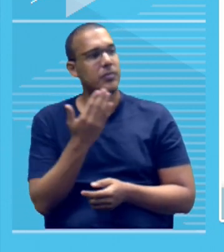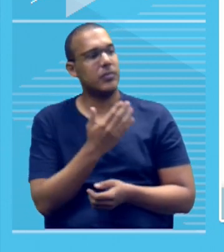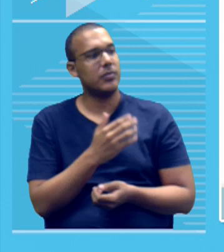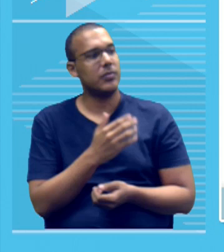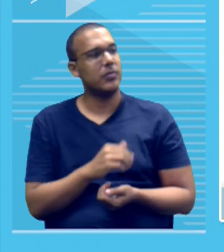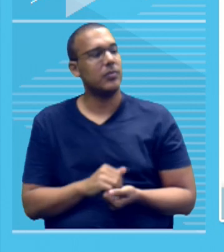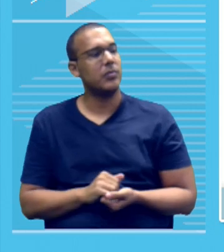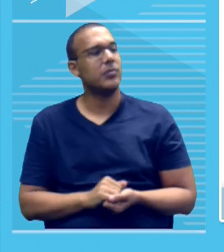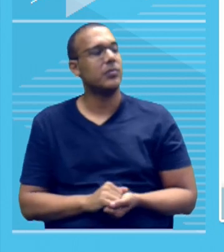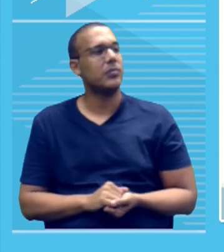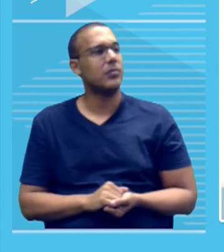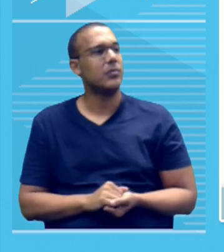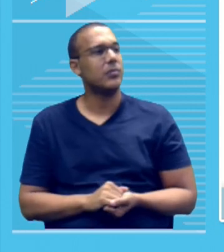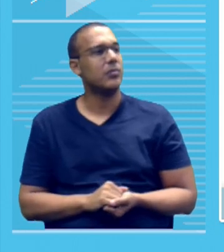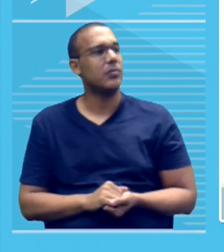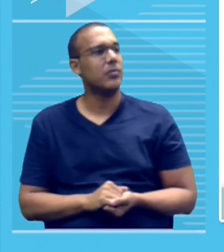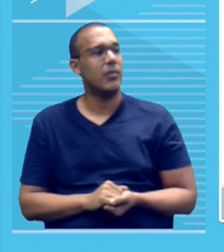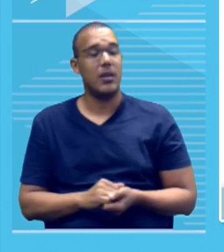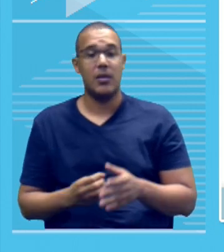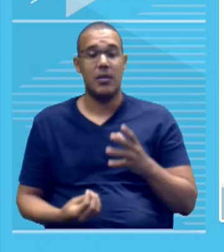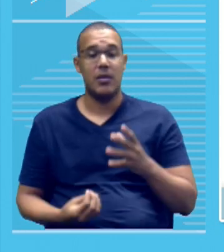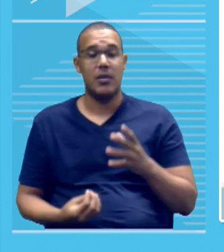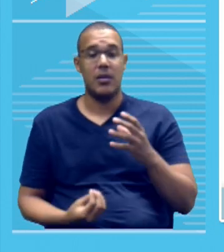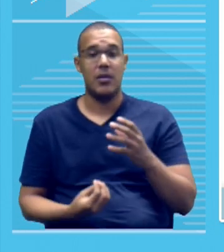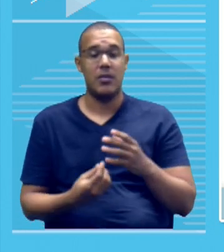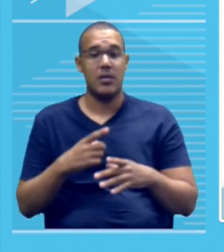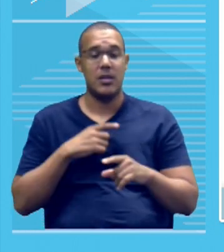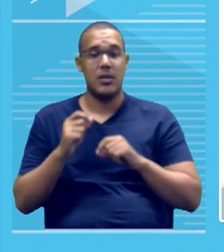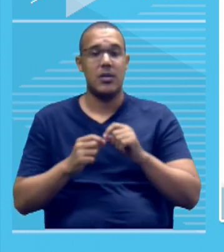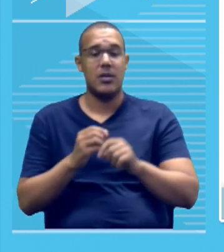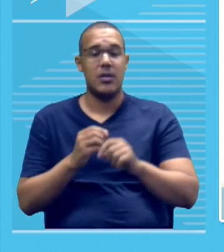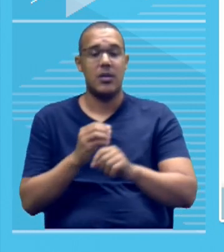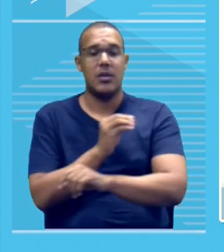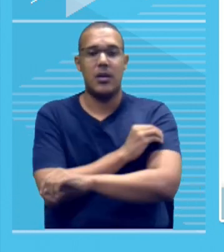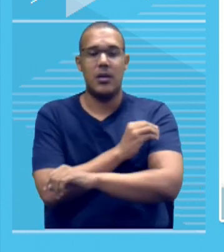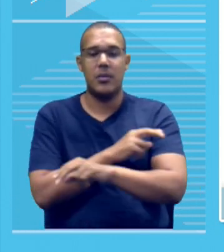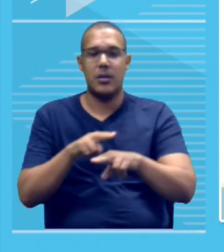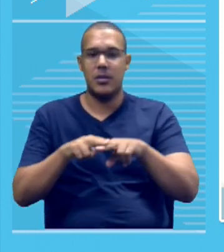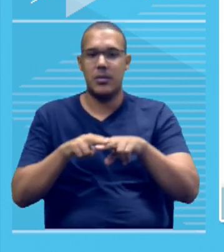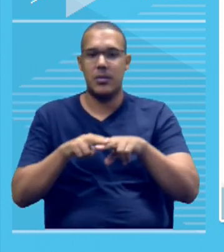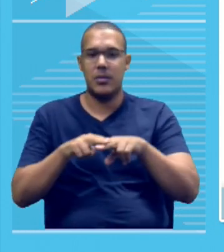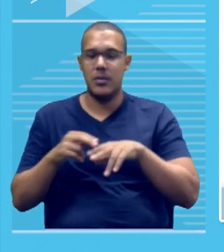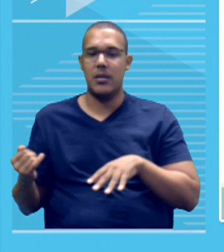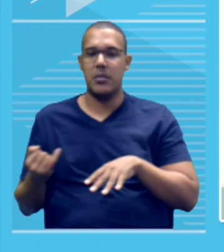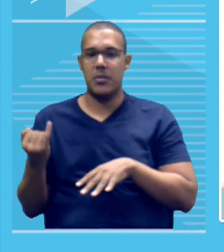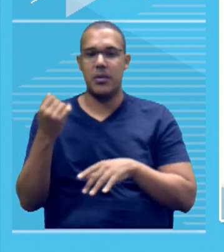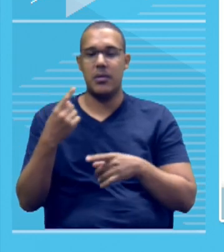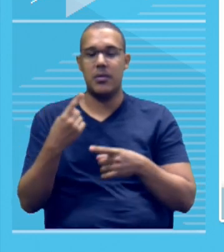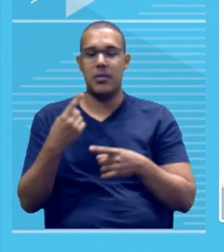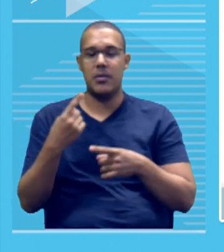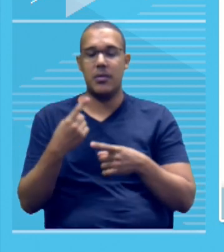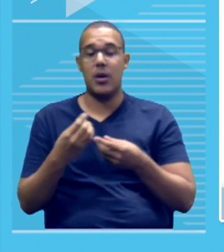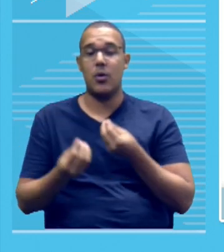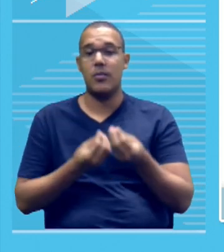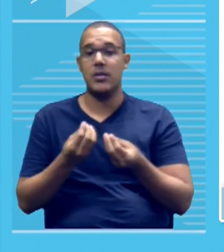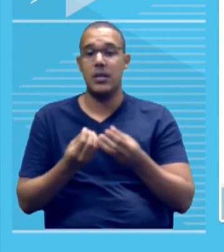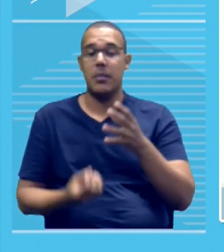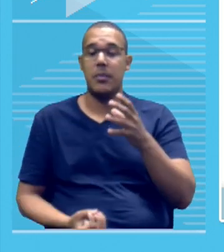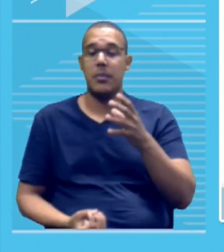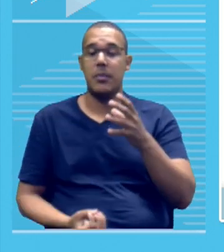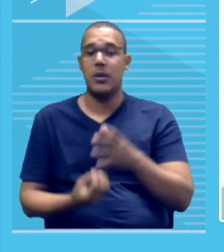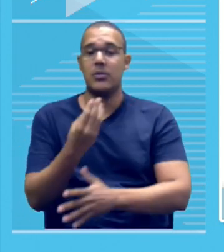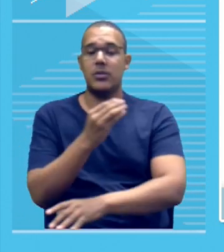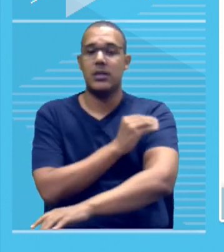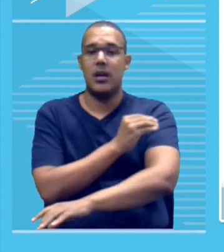água, obtendo como produto um álcool. Por isso que essa reação é importante. É uma das maneiras de produção de álcool em laboratório,